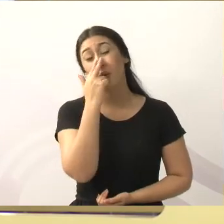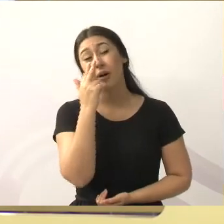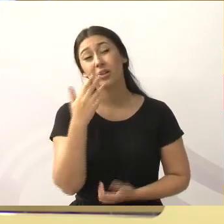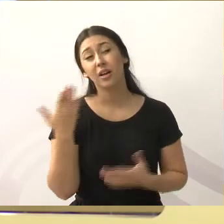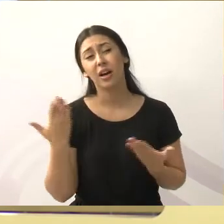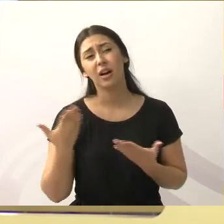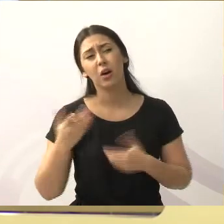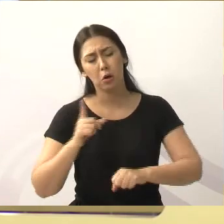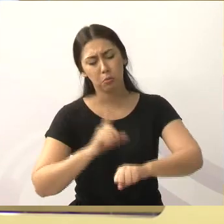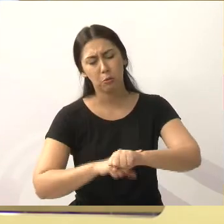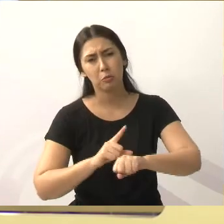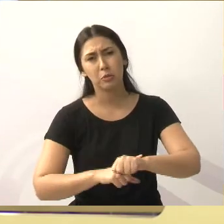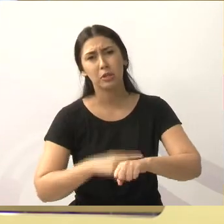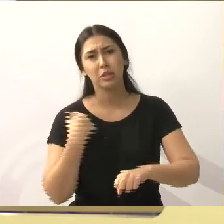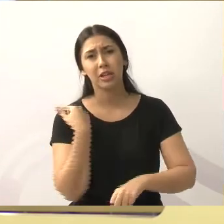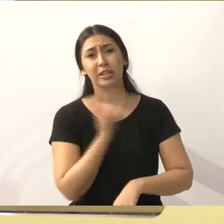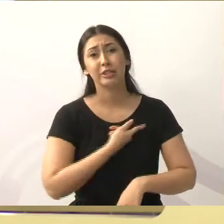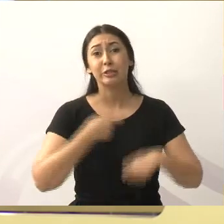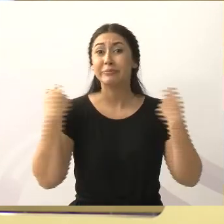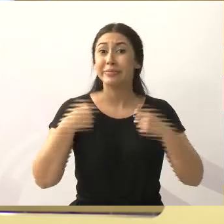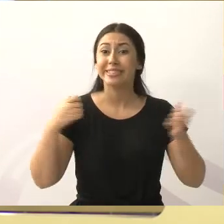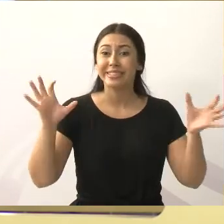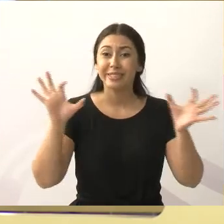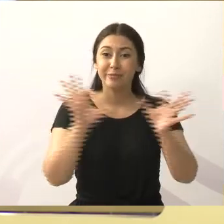momento que a gente pede união.